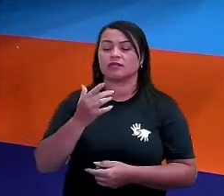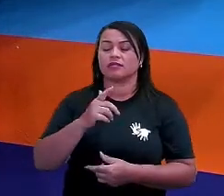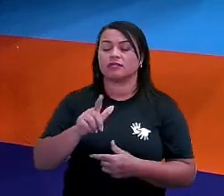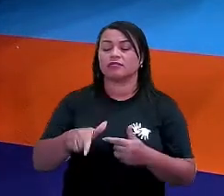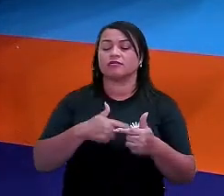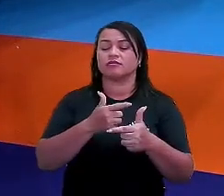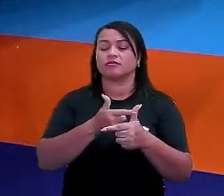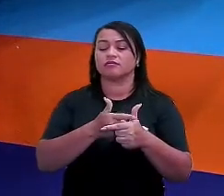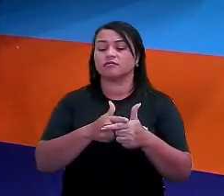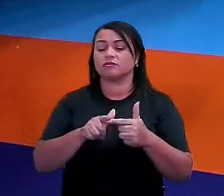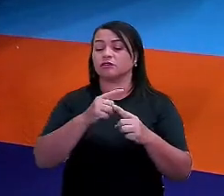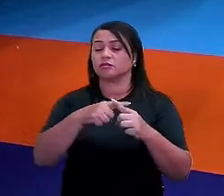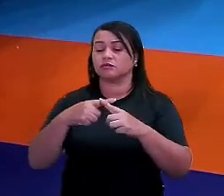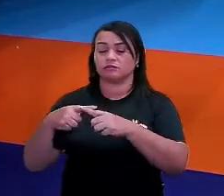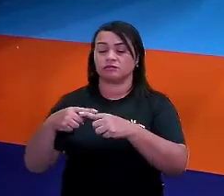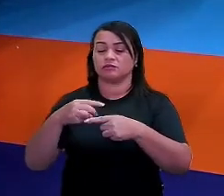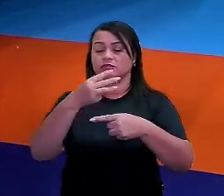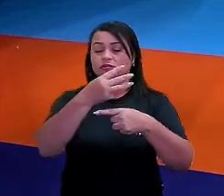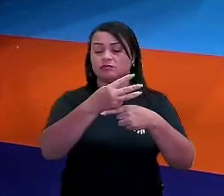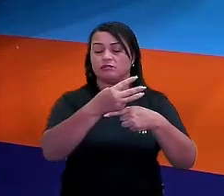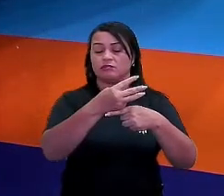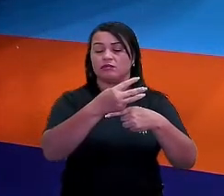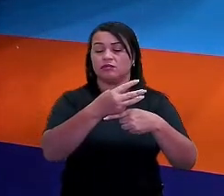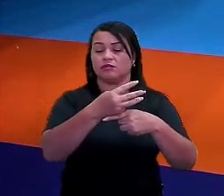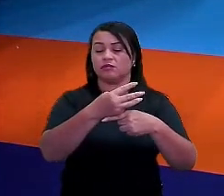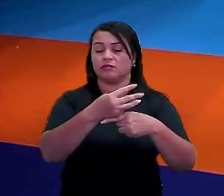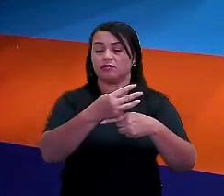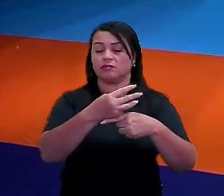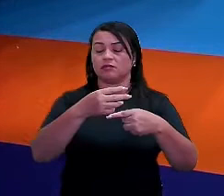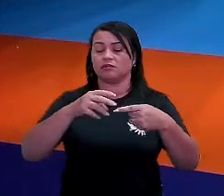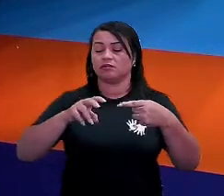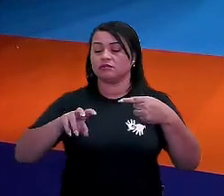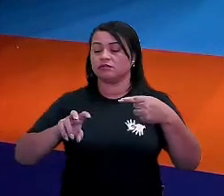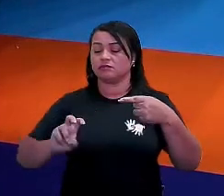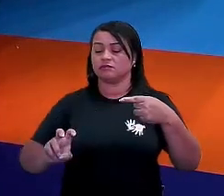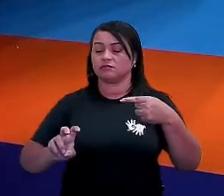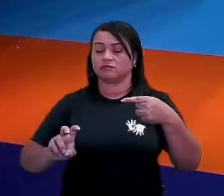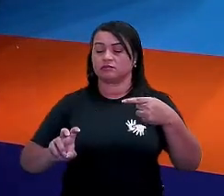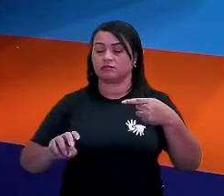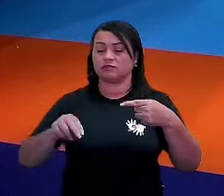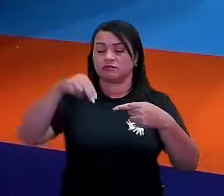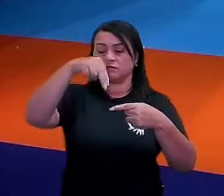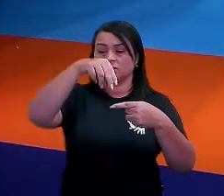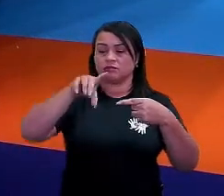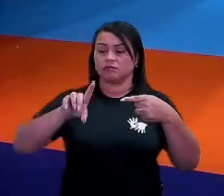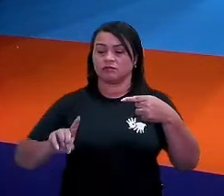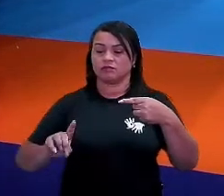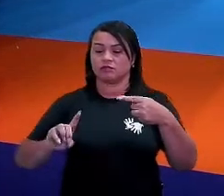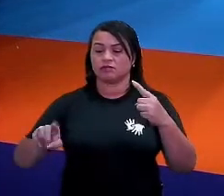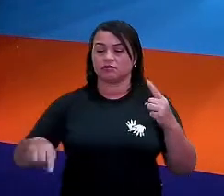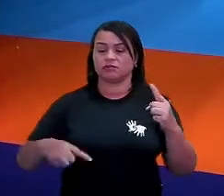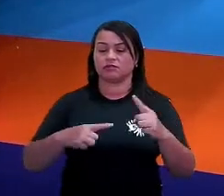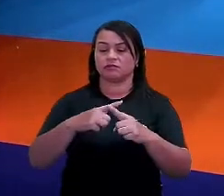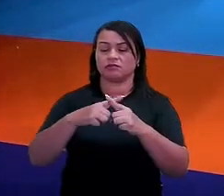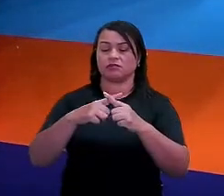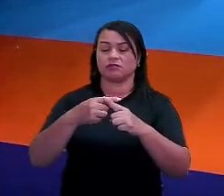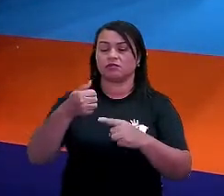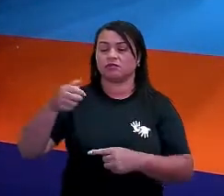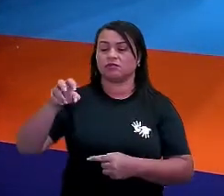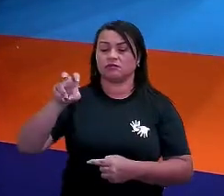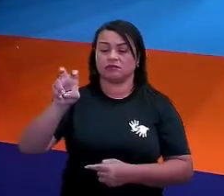o 3, pelo denominador do divisor. 3 vezes 5, 15. Vai ser o meu numerador,